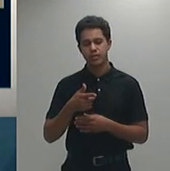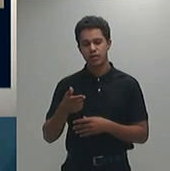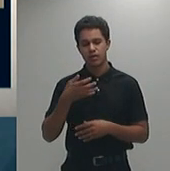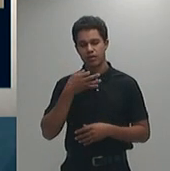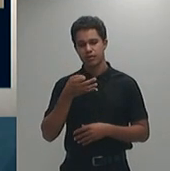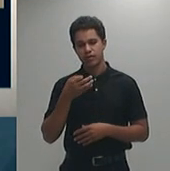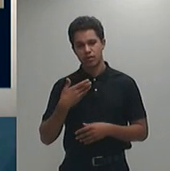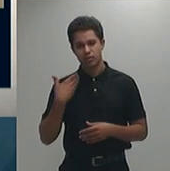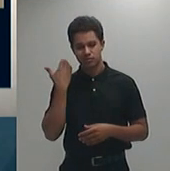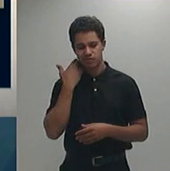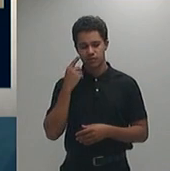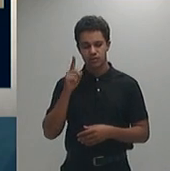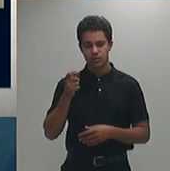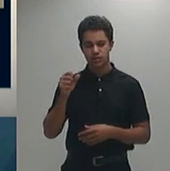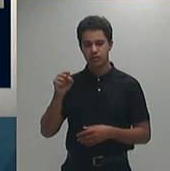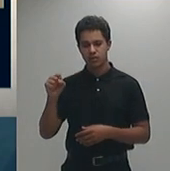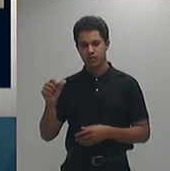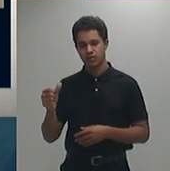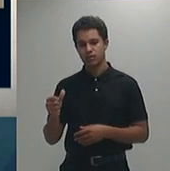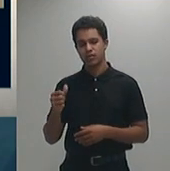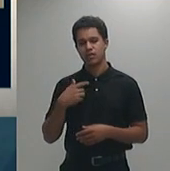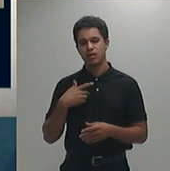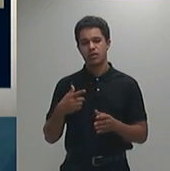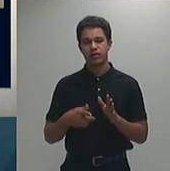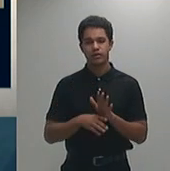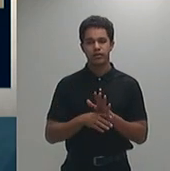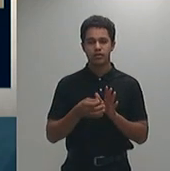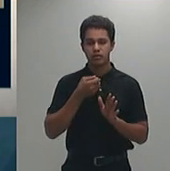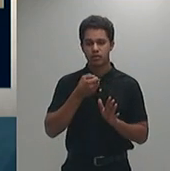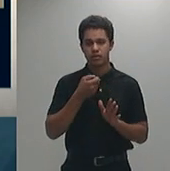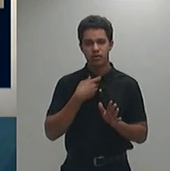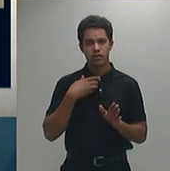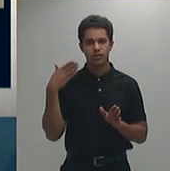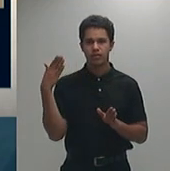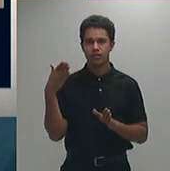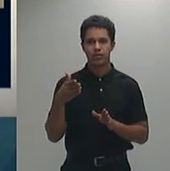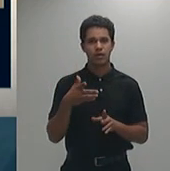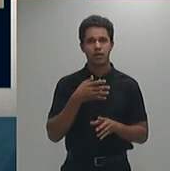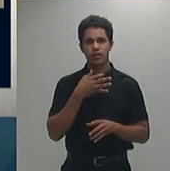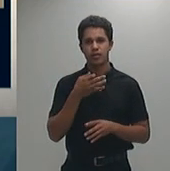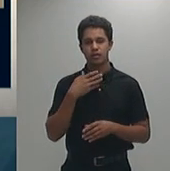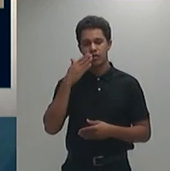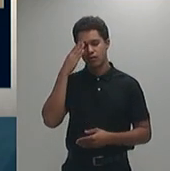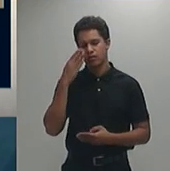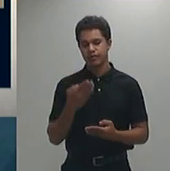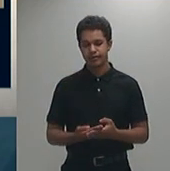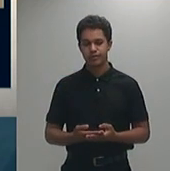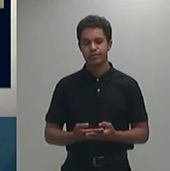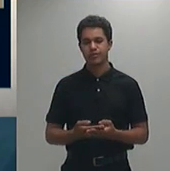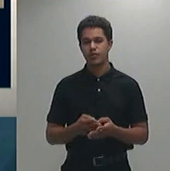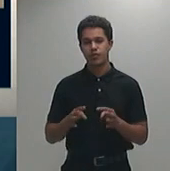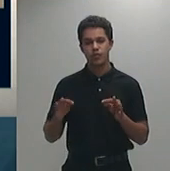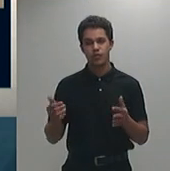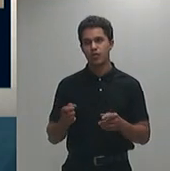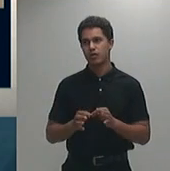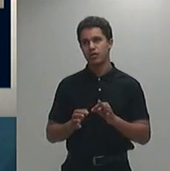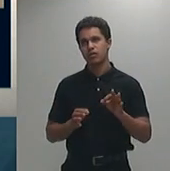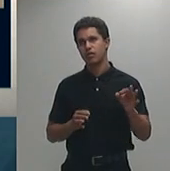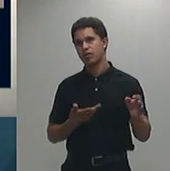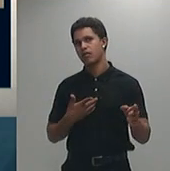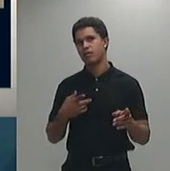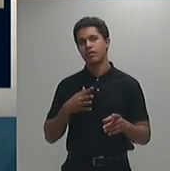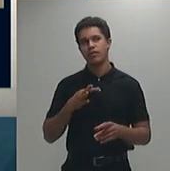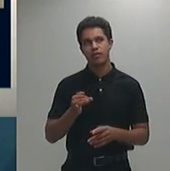186 além de atender a prefeito basilar de arbitragem autonomia da vontade da confiança em toda a sua extensão foi manejado tempestivamente